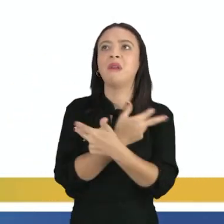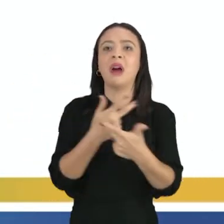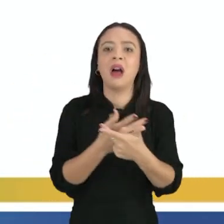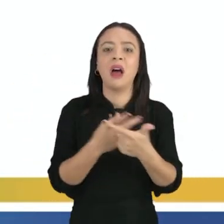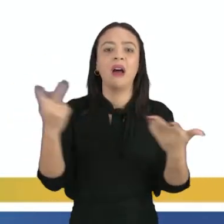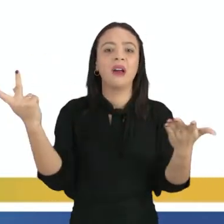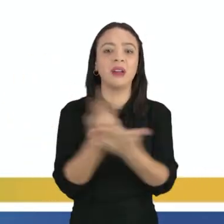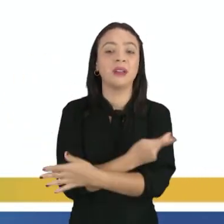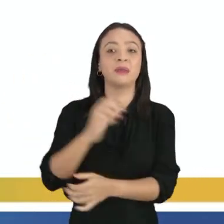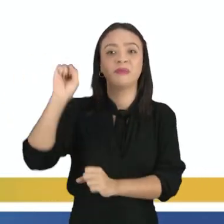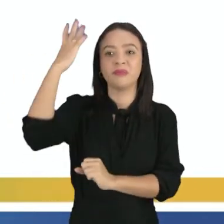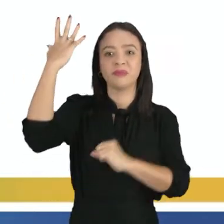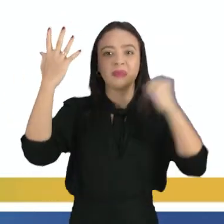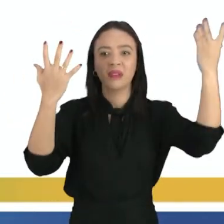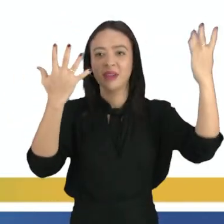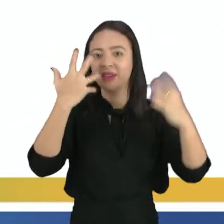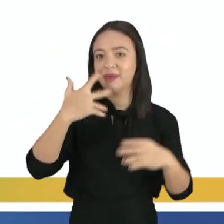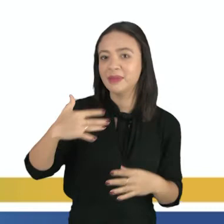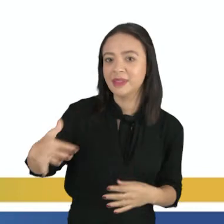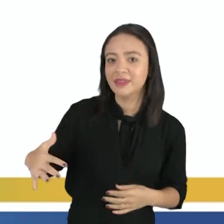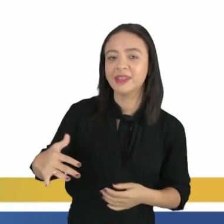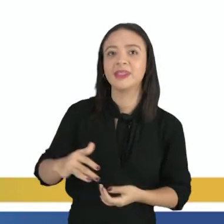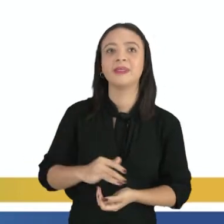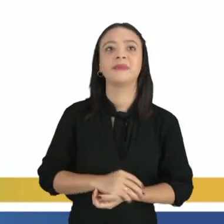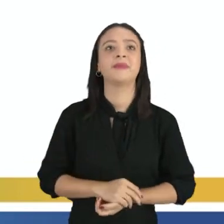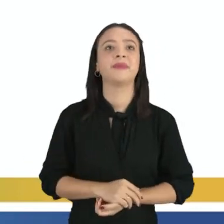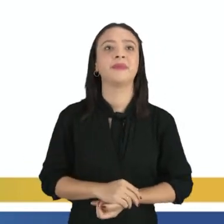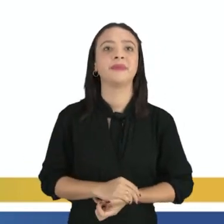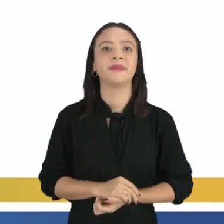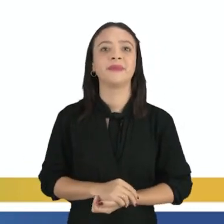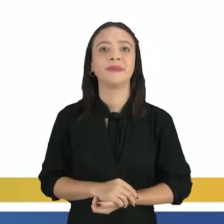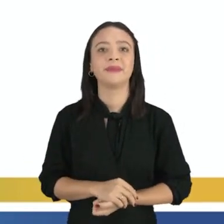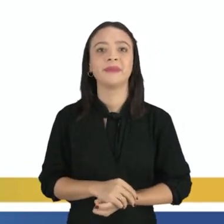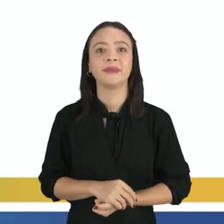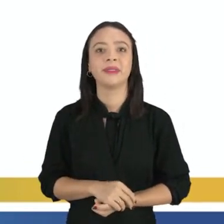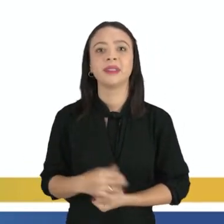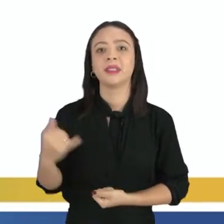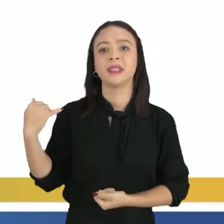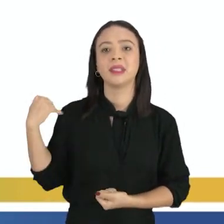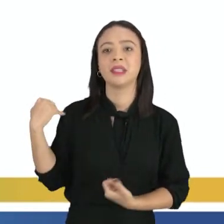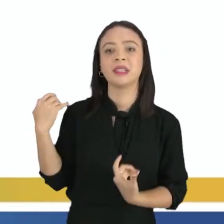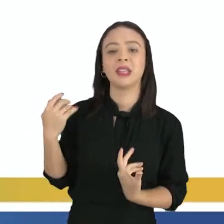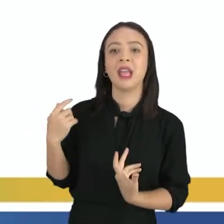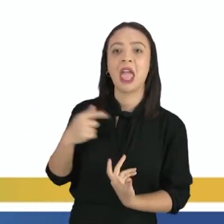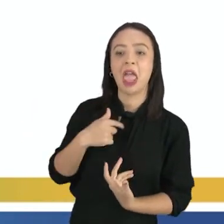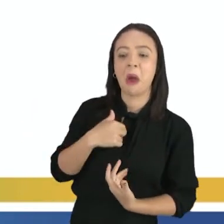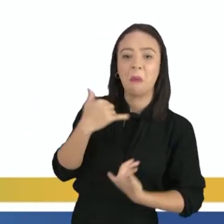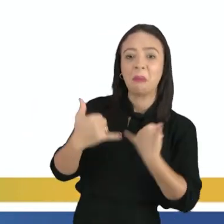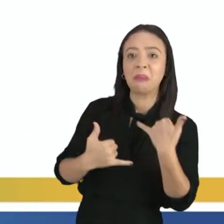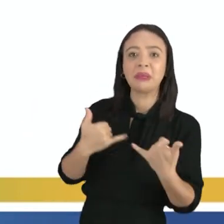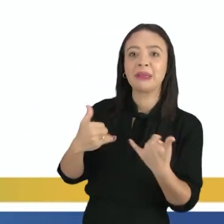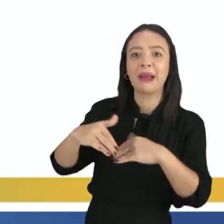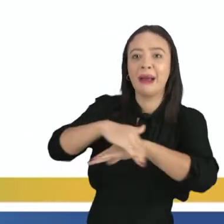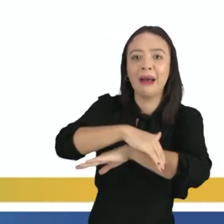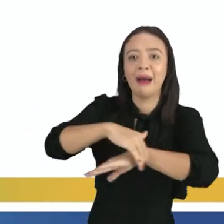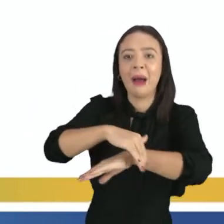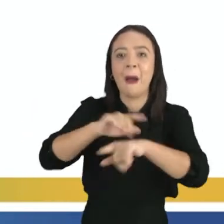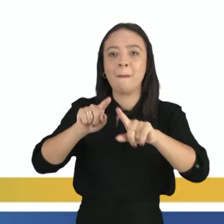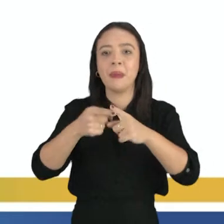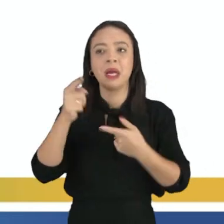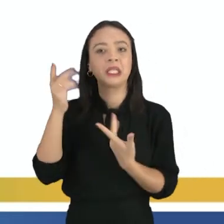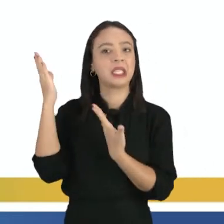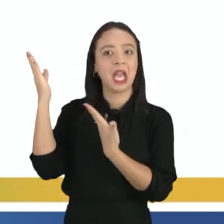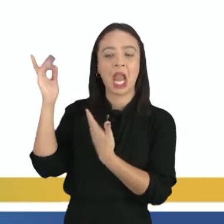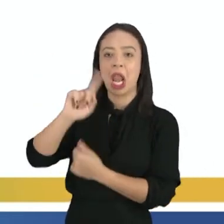ali bem jovenzinha, entendeu? Tipo, da idade dela, estava querendo brincar na rua, jogar bola, né?